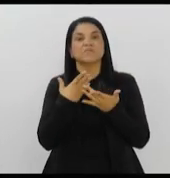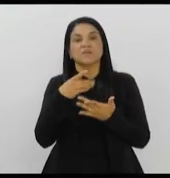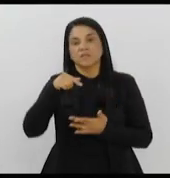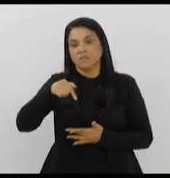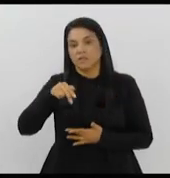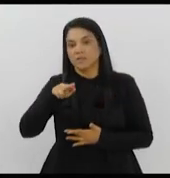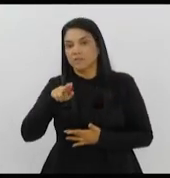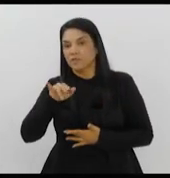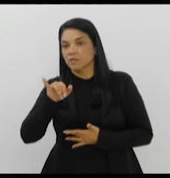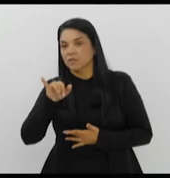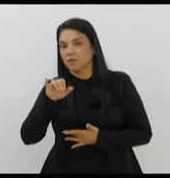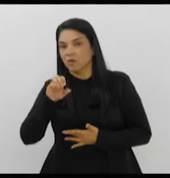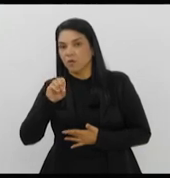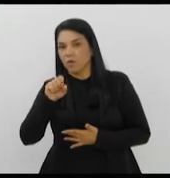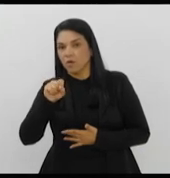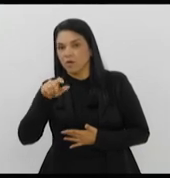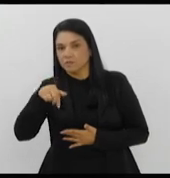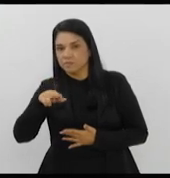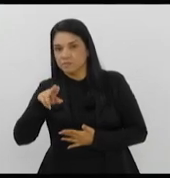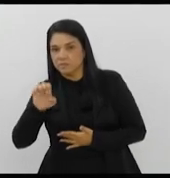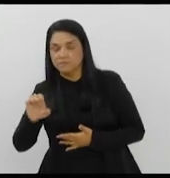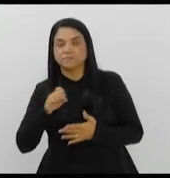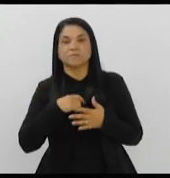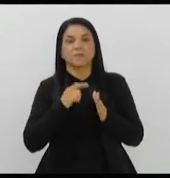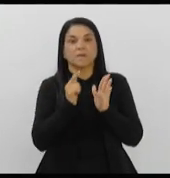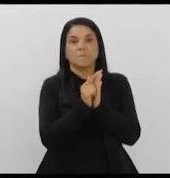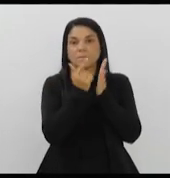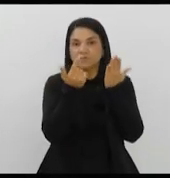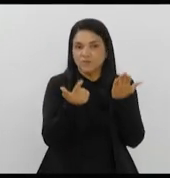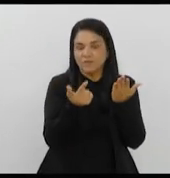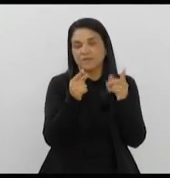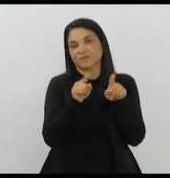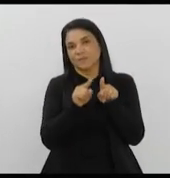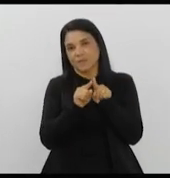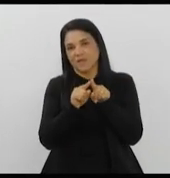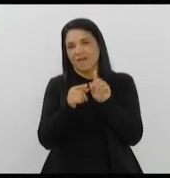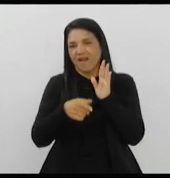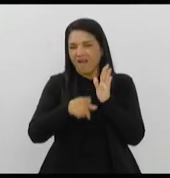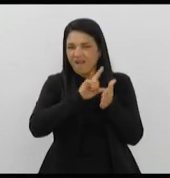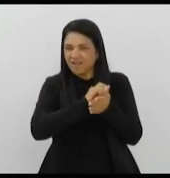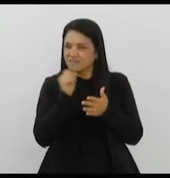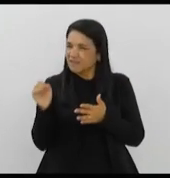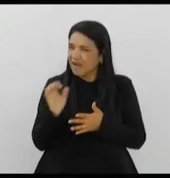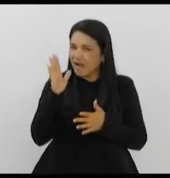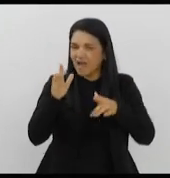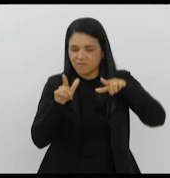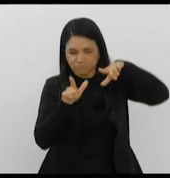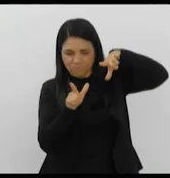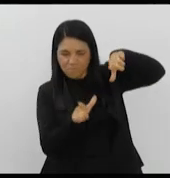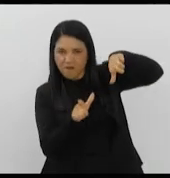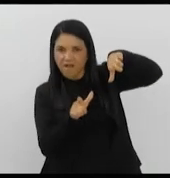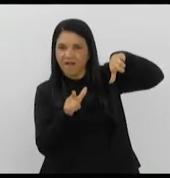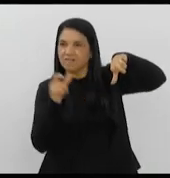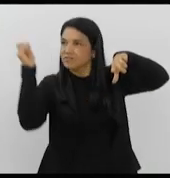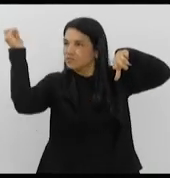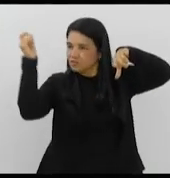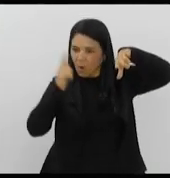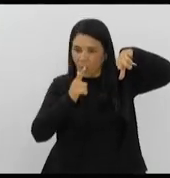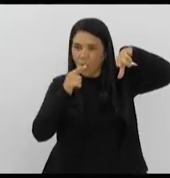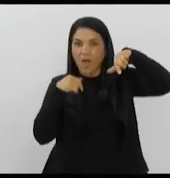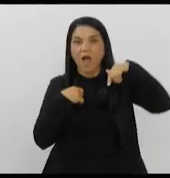outros lugares. Antes, deputada Marta Rocha, era caro um painel solar. Agora ficou muito mais